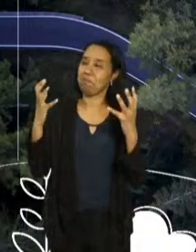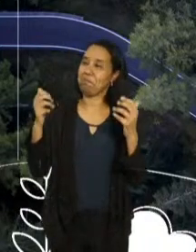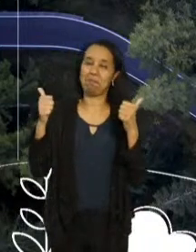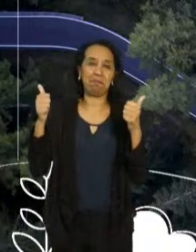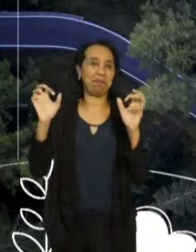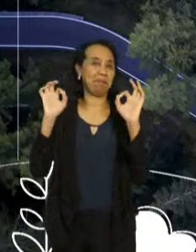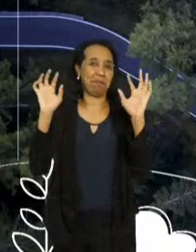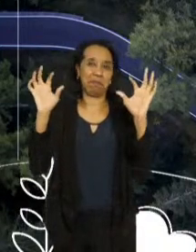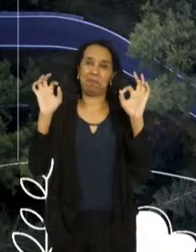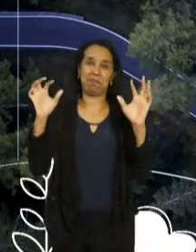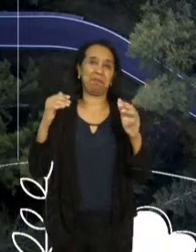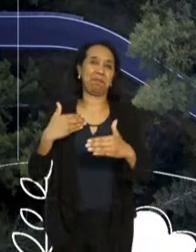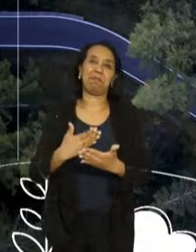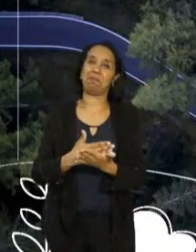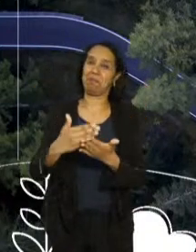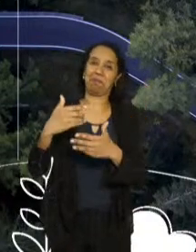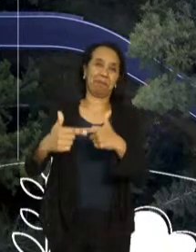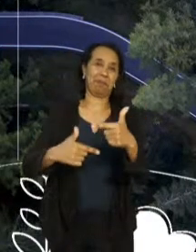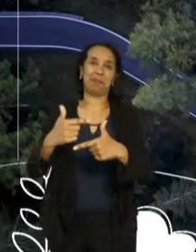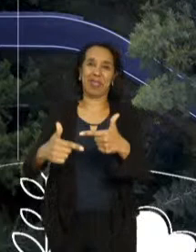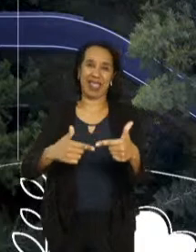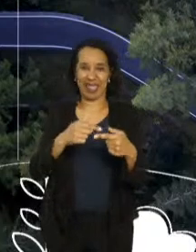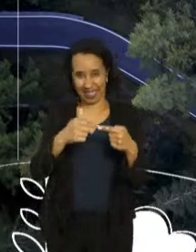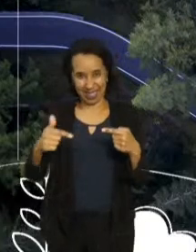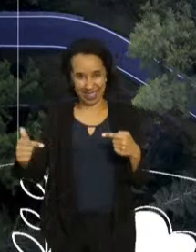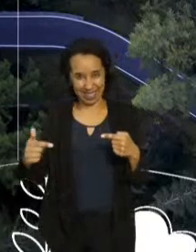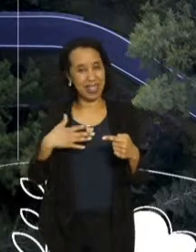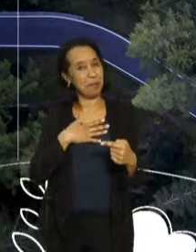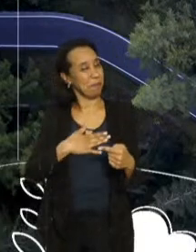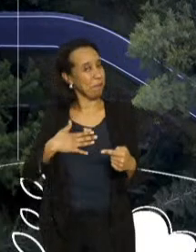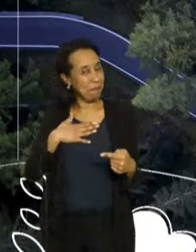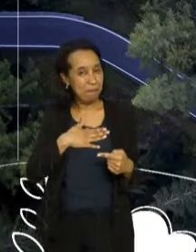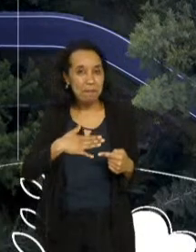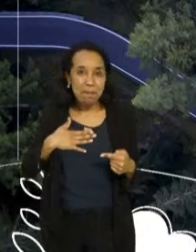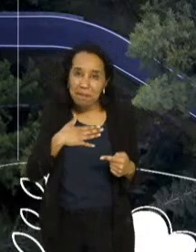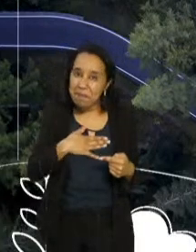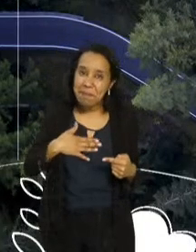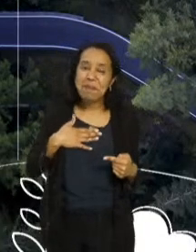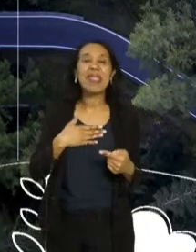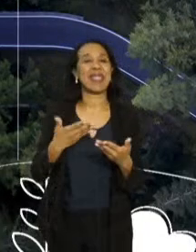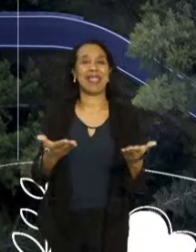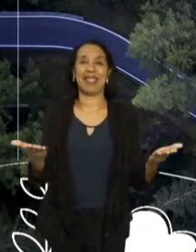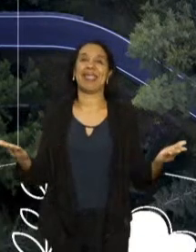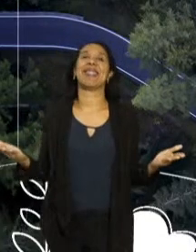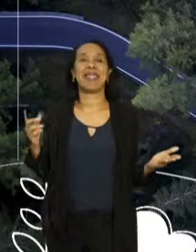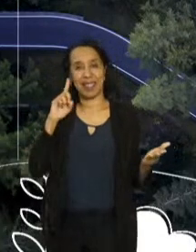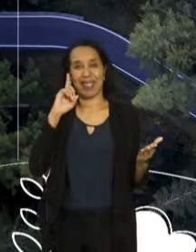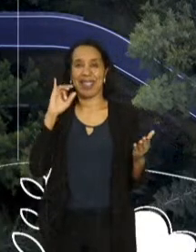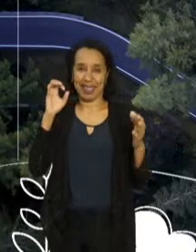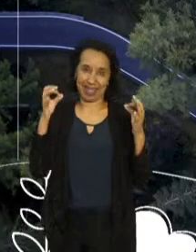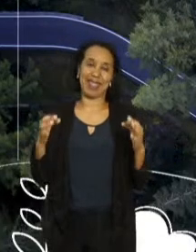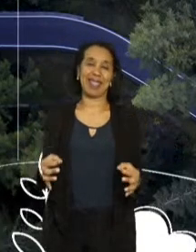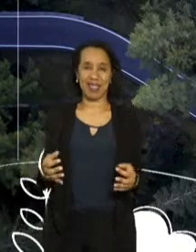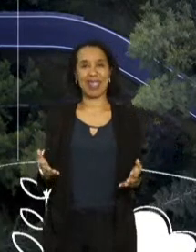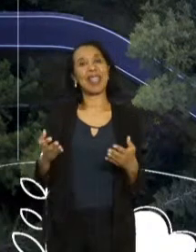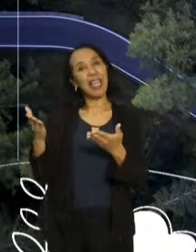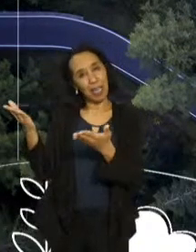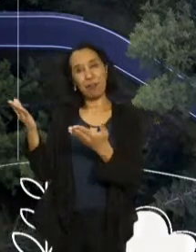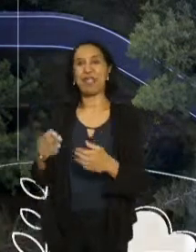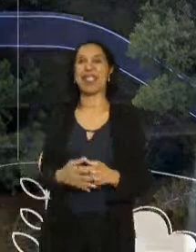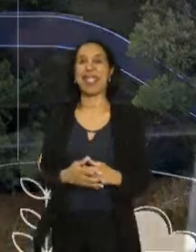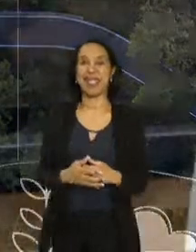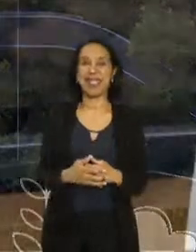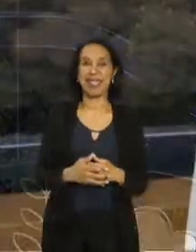dos nossos trabalhos essa semana, e estou muito satisfeito de poder fazer parte do dia de hoje. É com você,